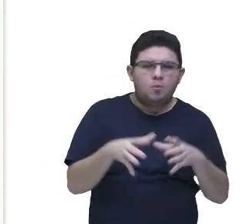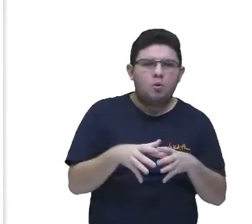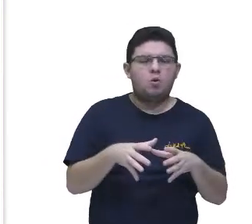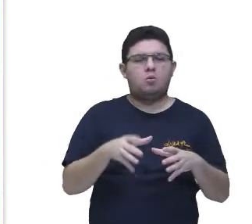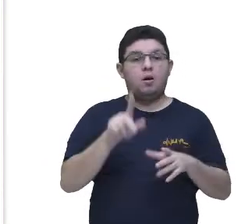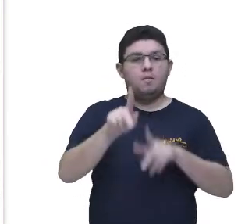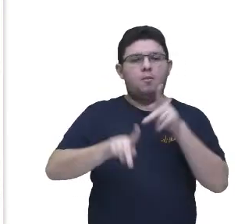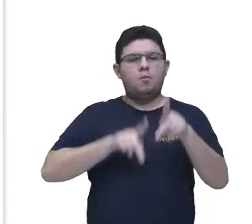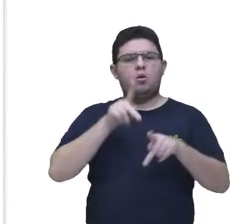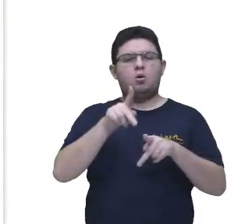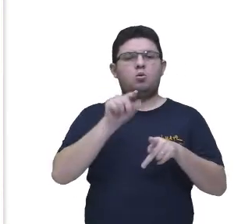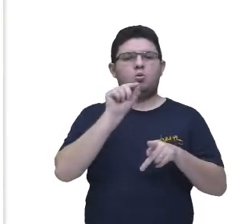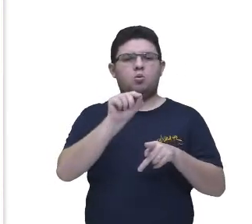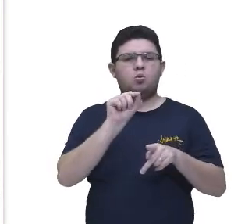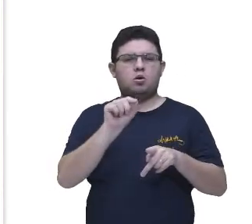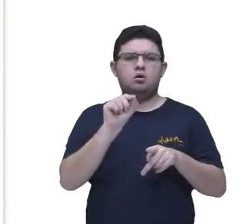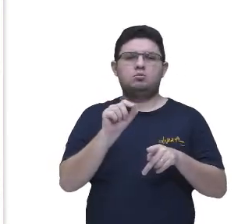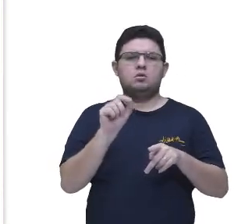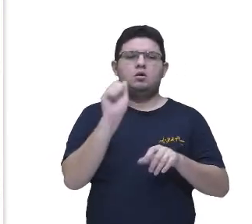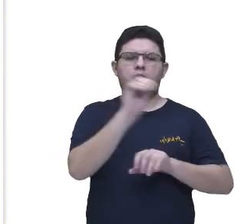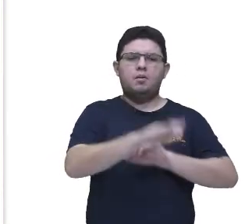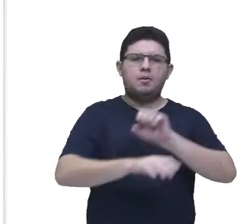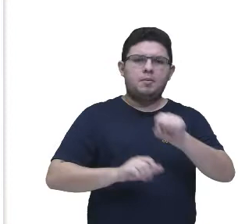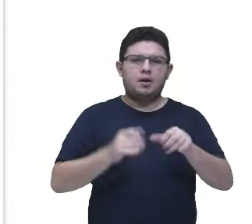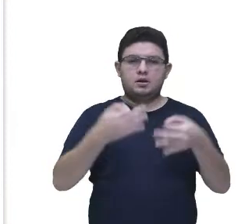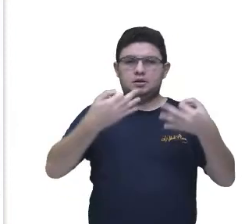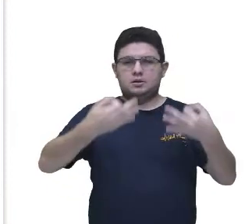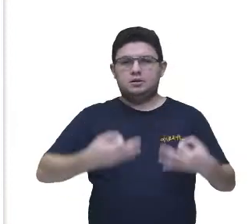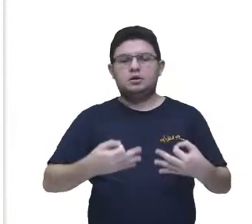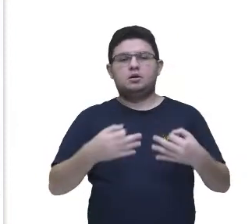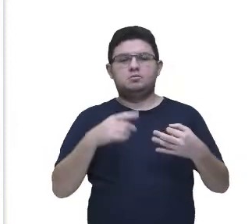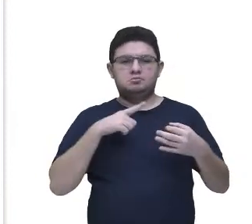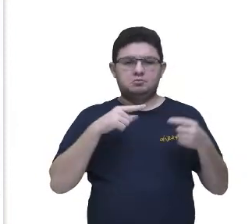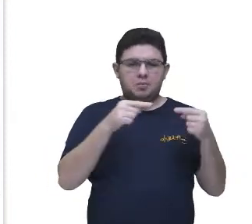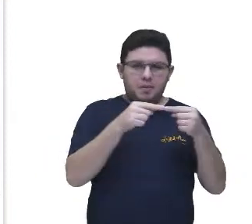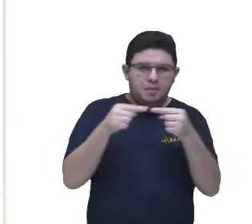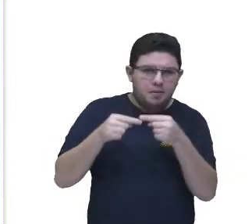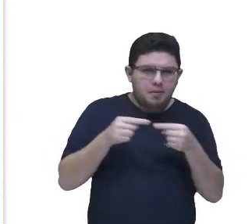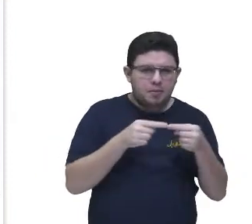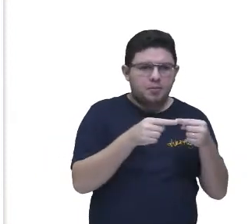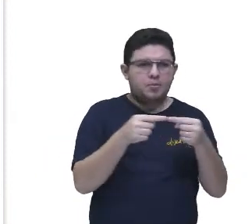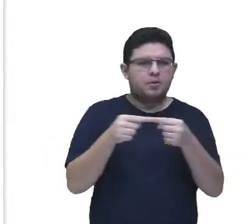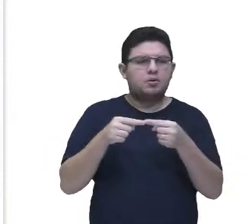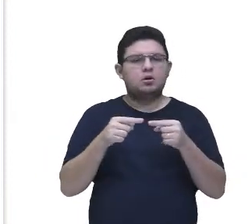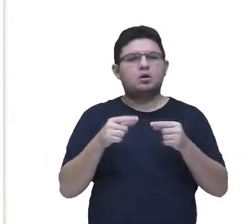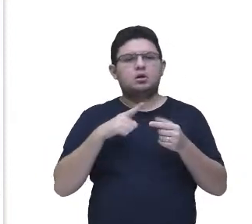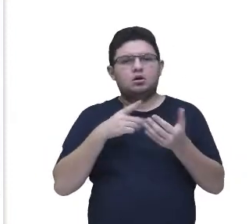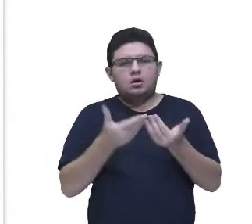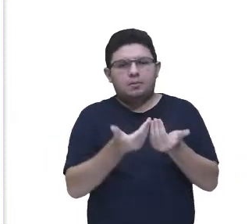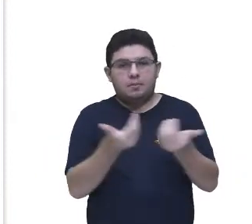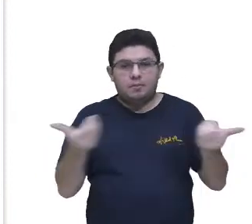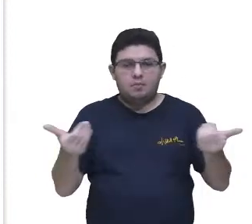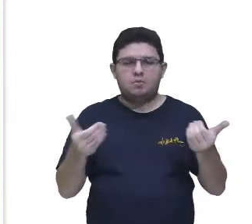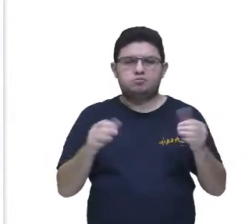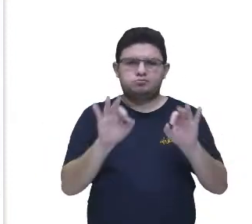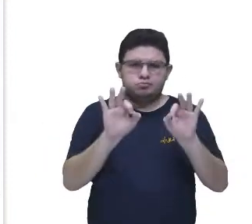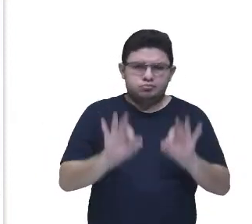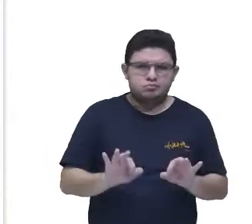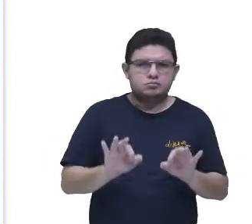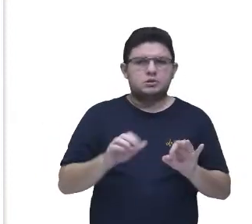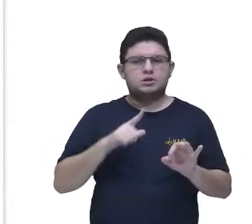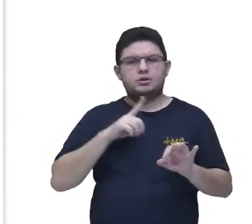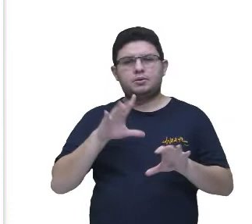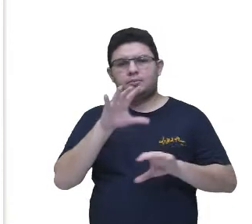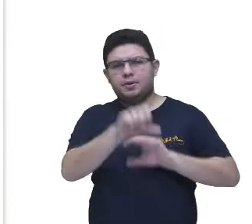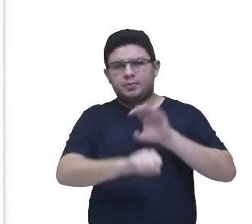ela consegue descartar corretamente, há uma coleta de lixo adequada, há os coletores de lixo que